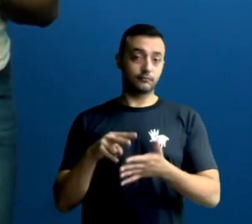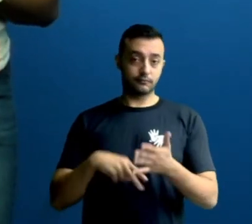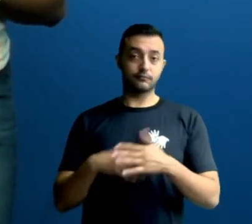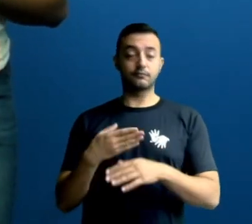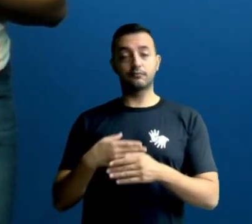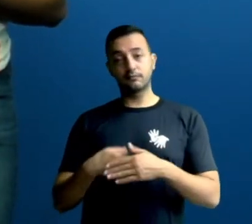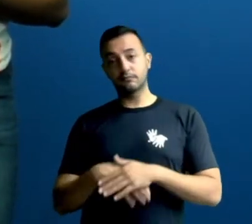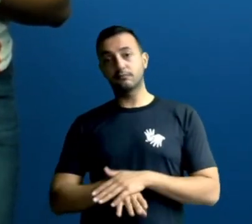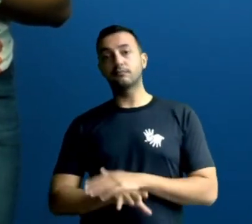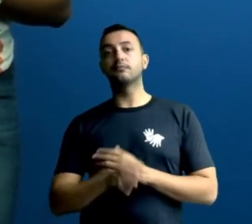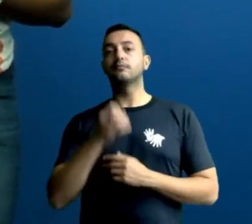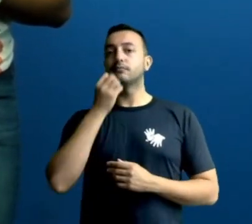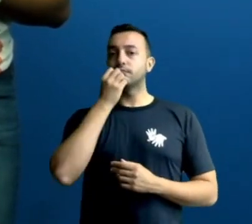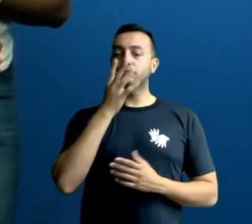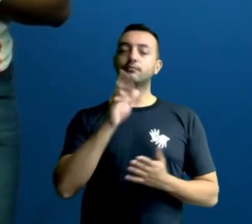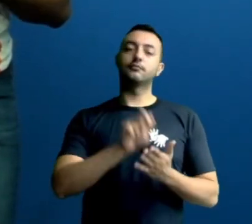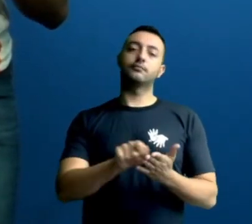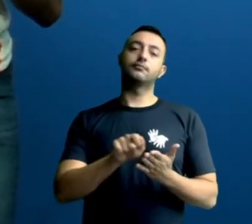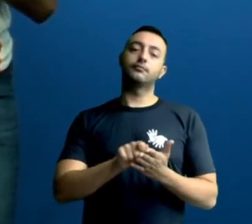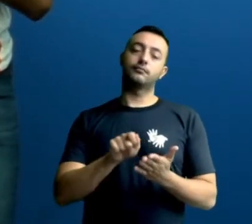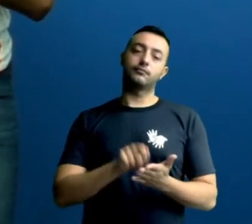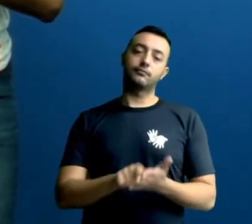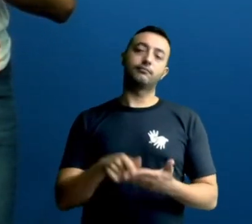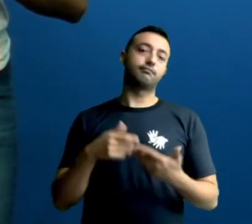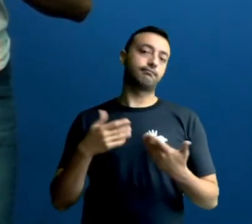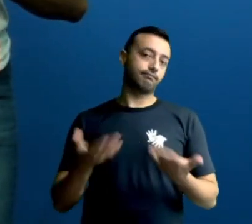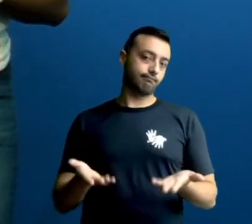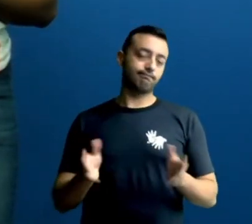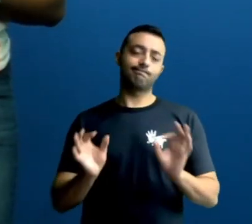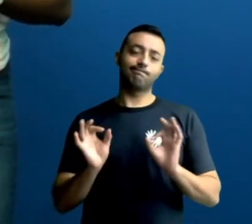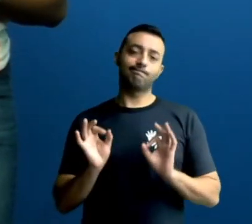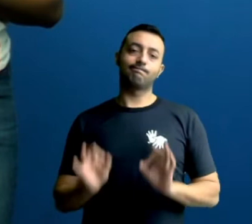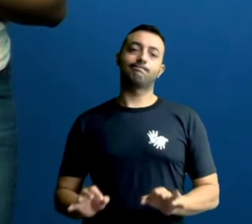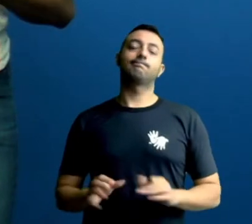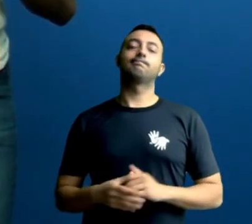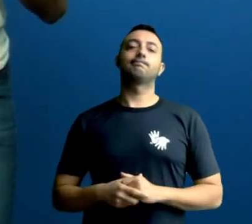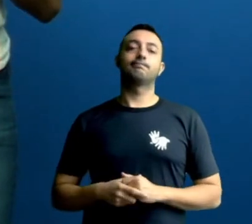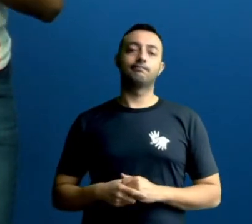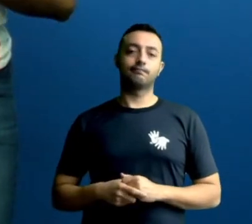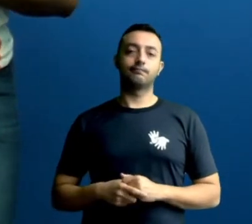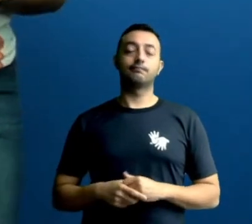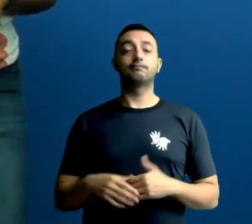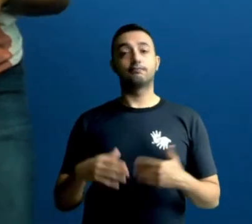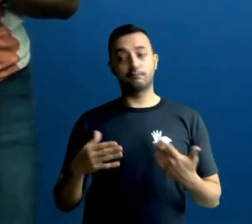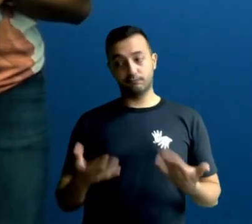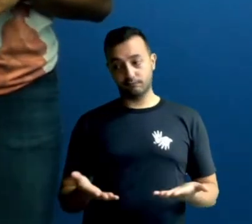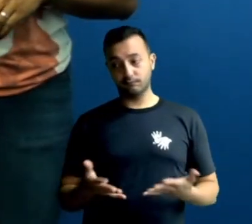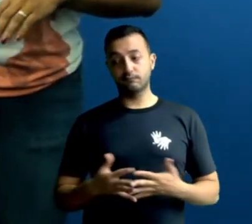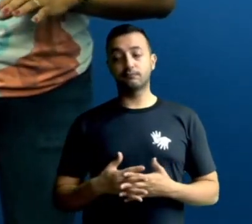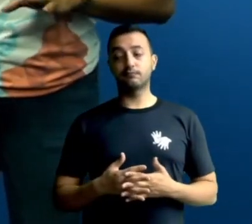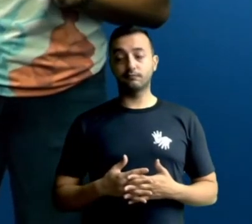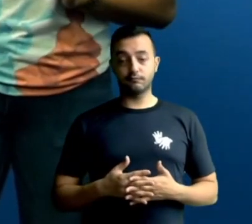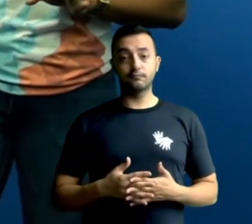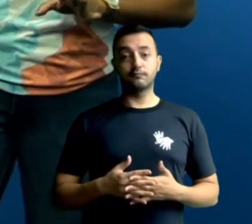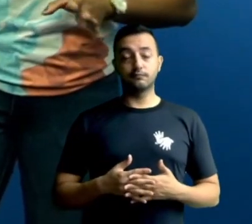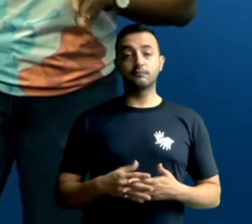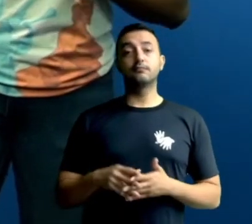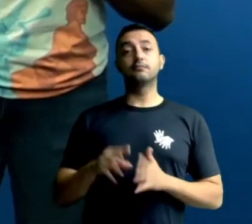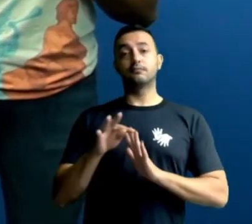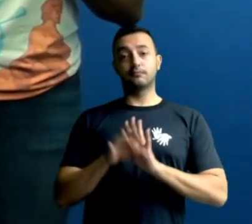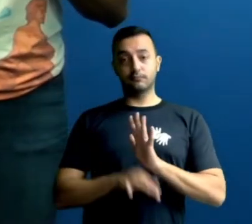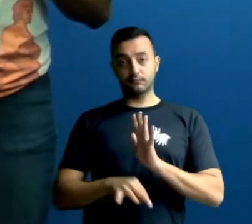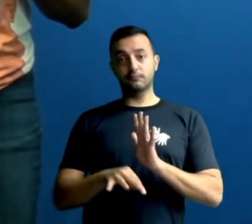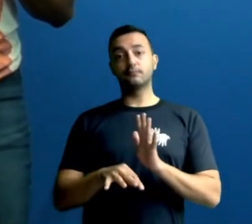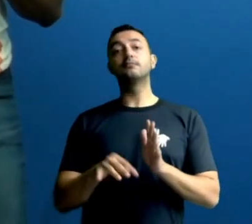ser também um bom escritor. Isso aí não tenha dúvida. Bom, produzir texto